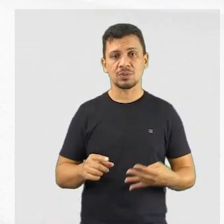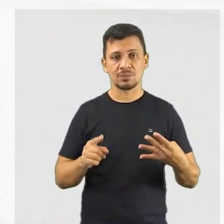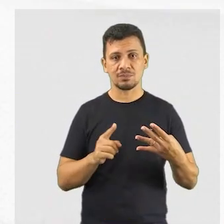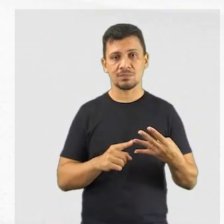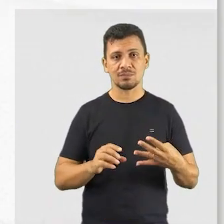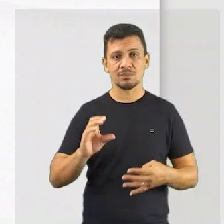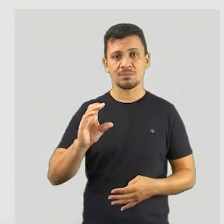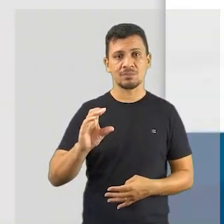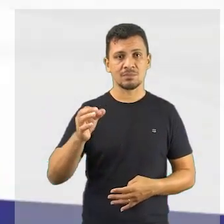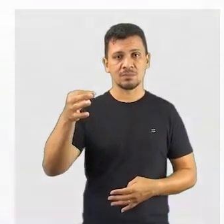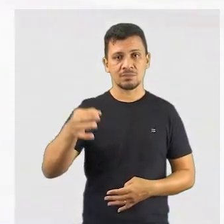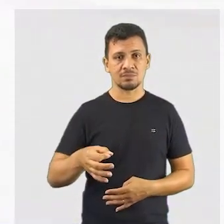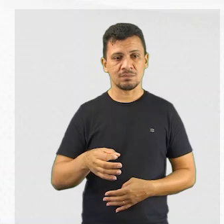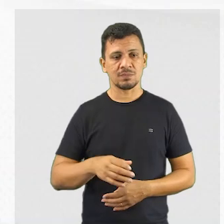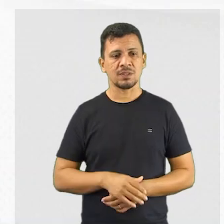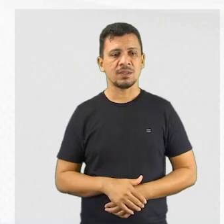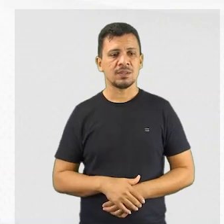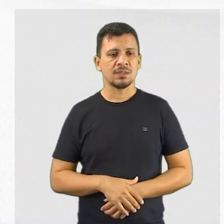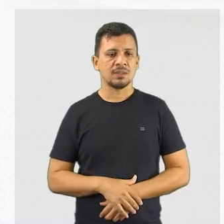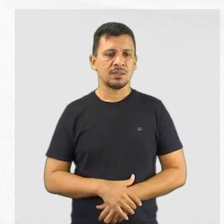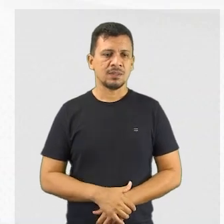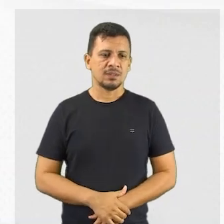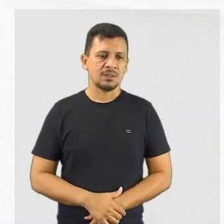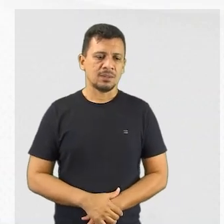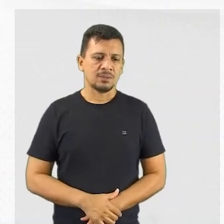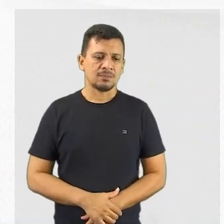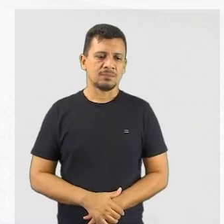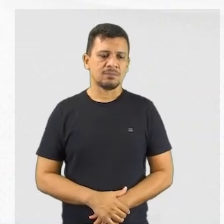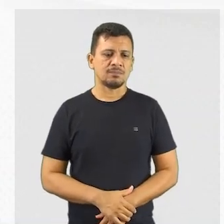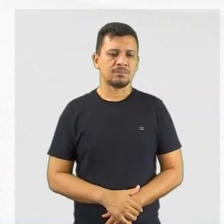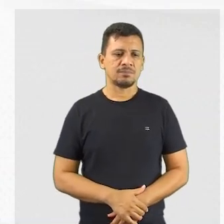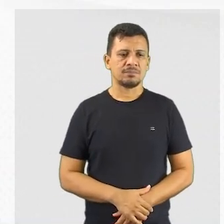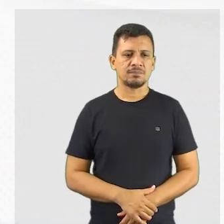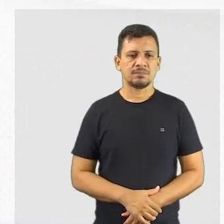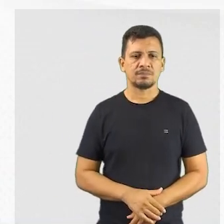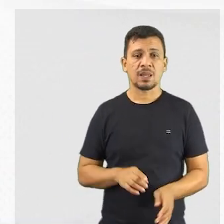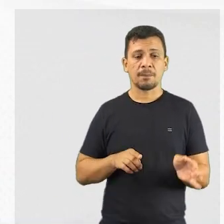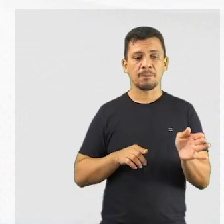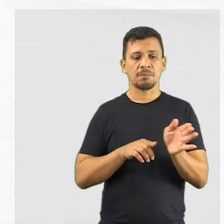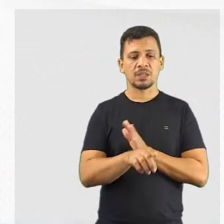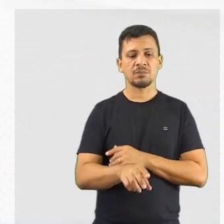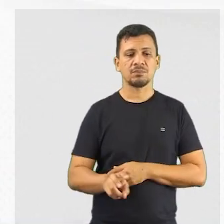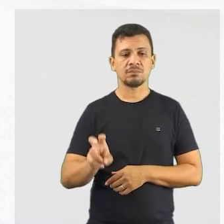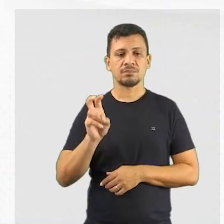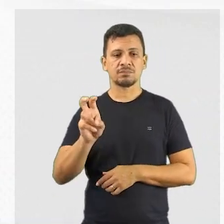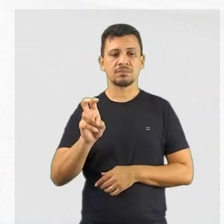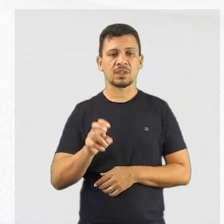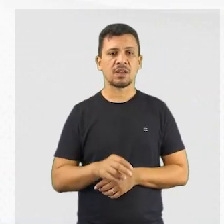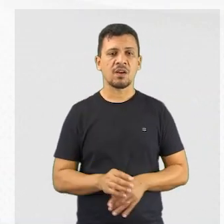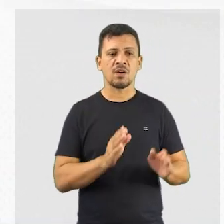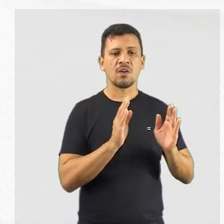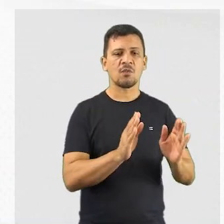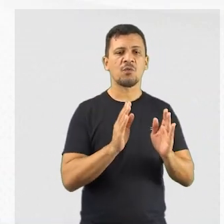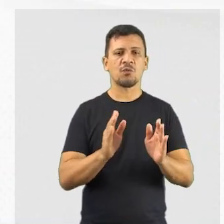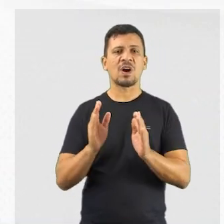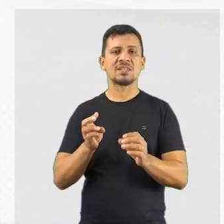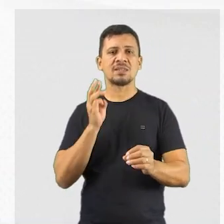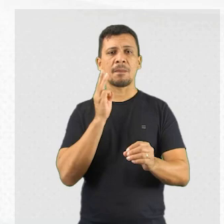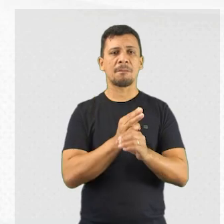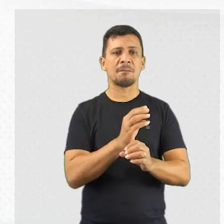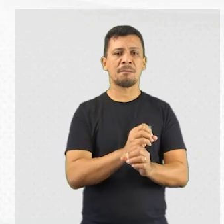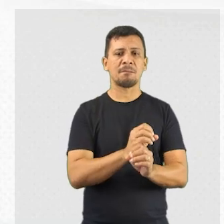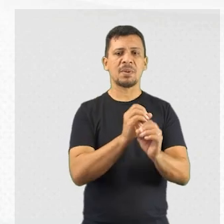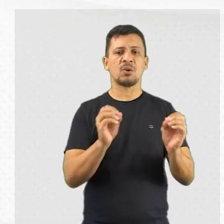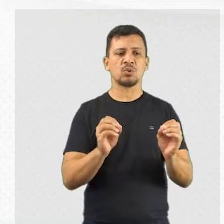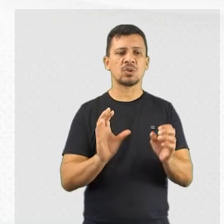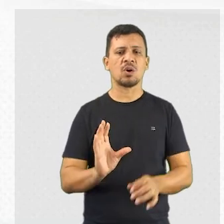C, crescimento e reparo de tecidos. Quinta questão. Em qual fase da meiose ocorre o